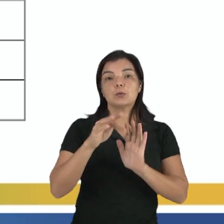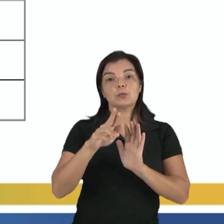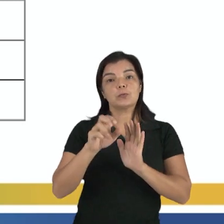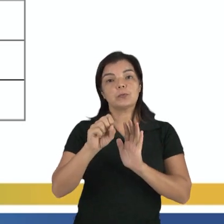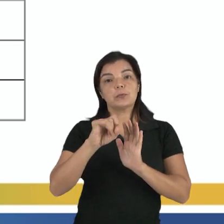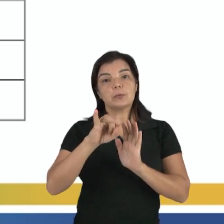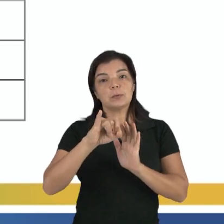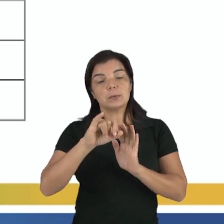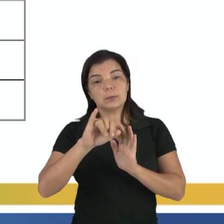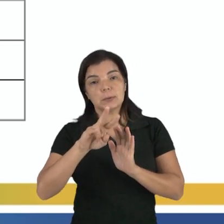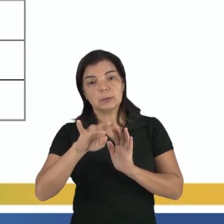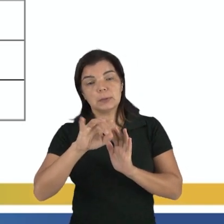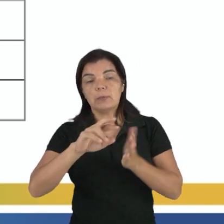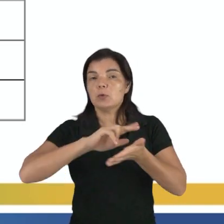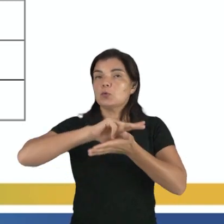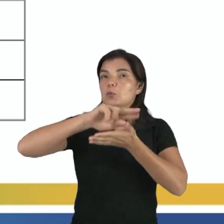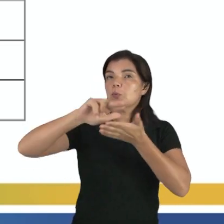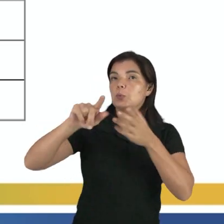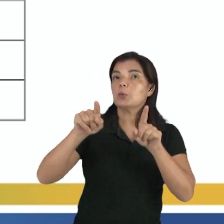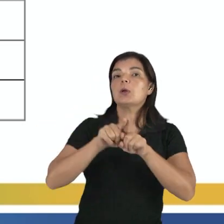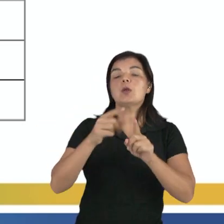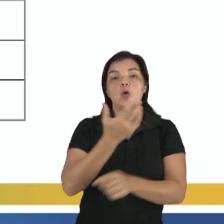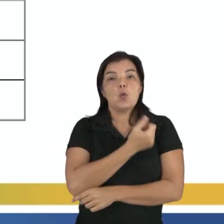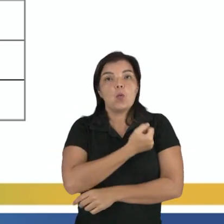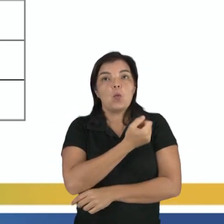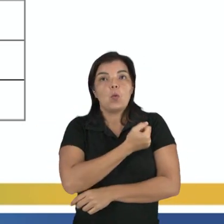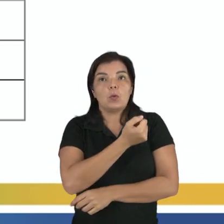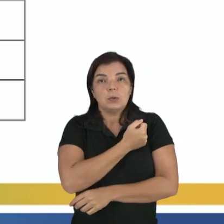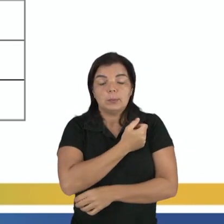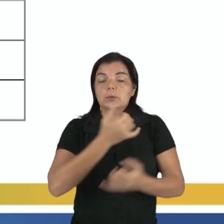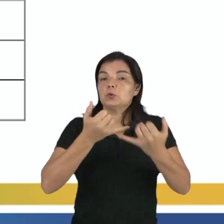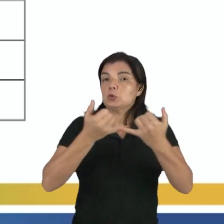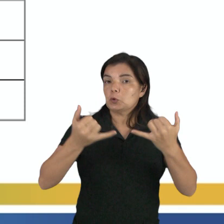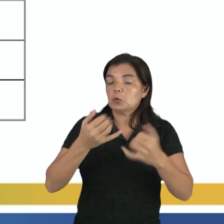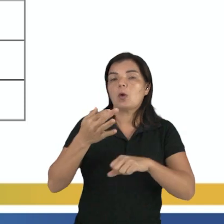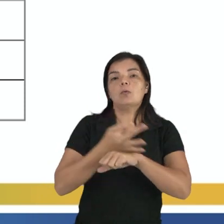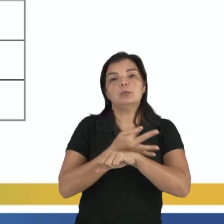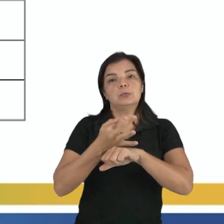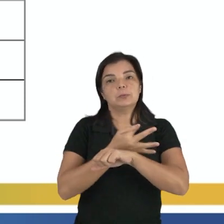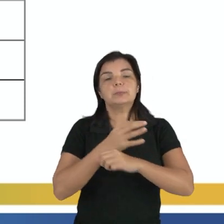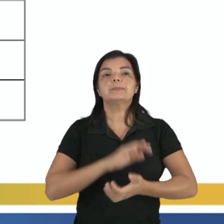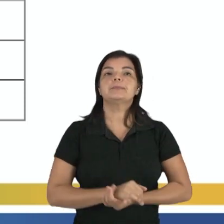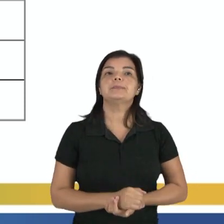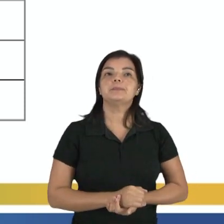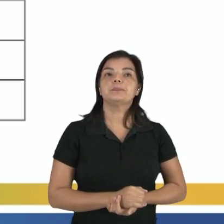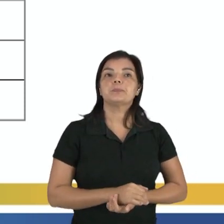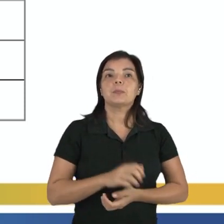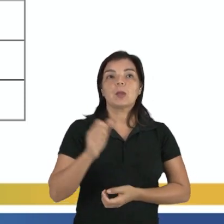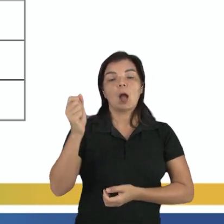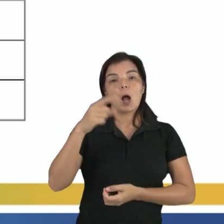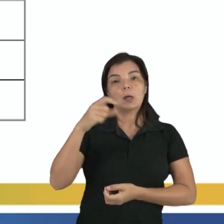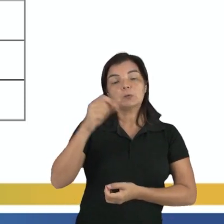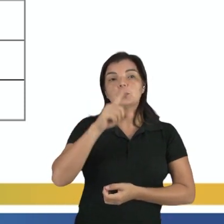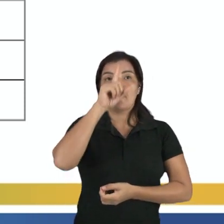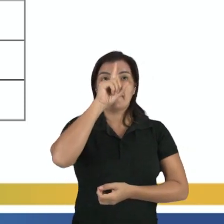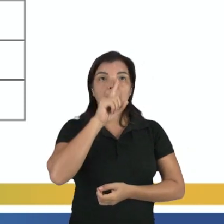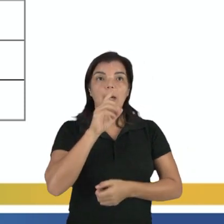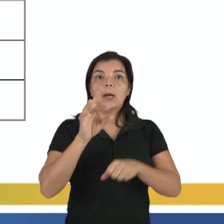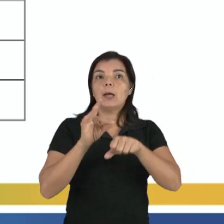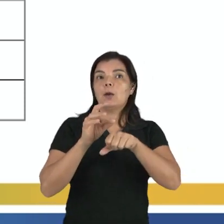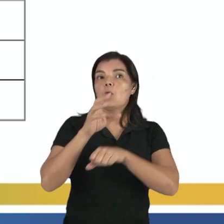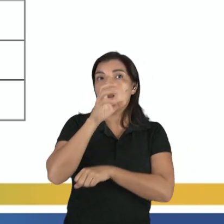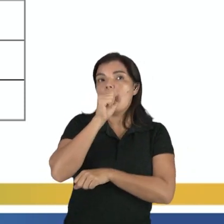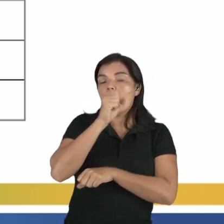uma série de fusíveis e os valores de corrente porém suportados estão aqui tem um o azul amarelo laranja